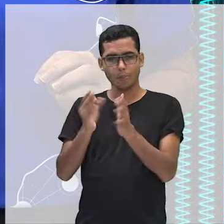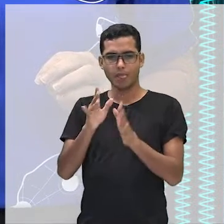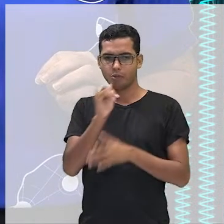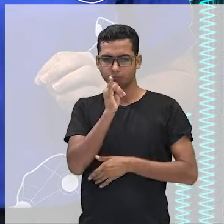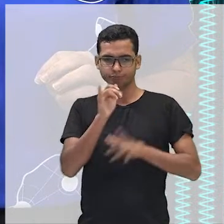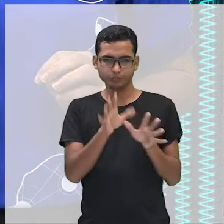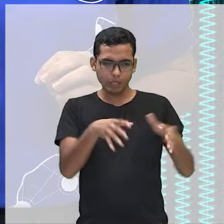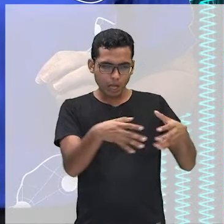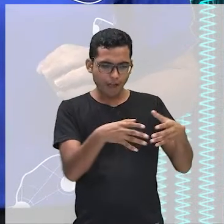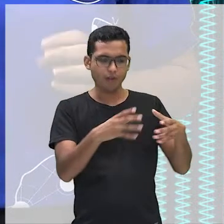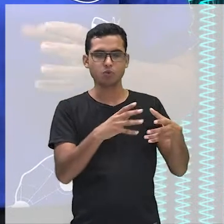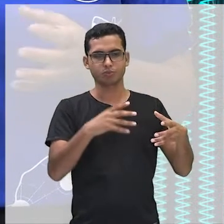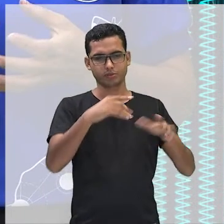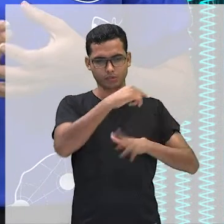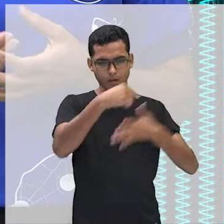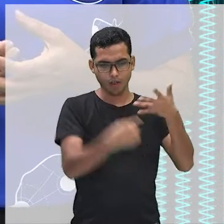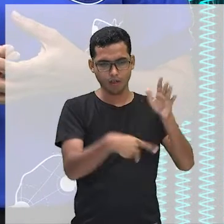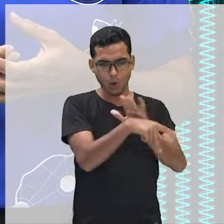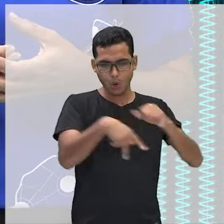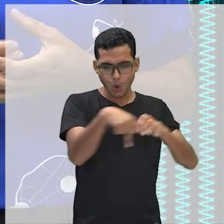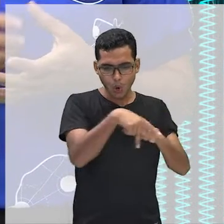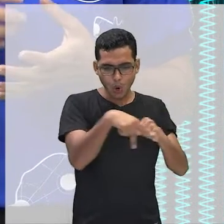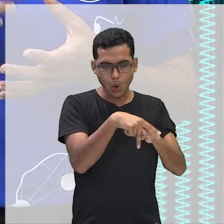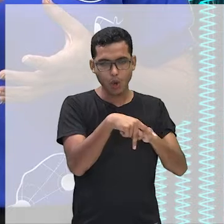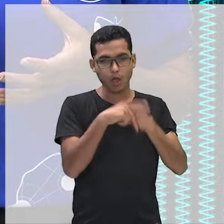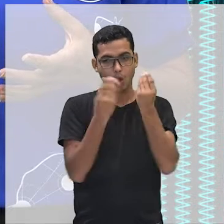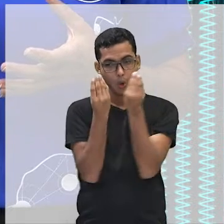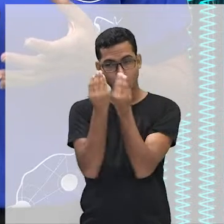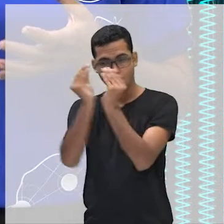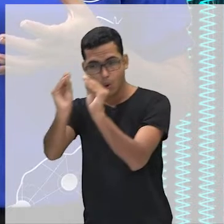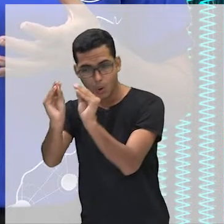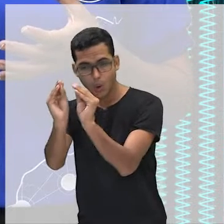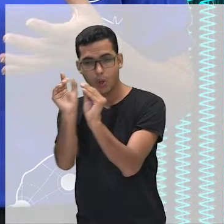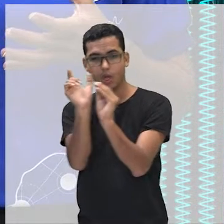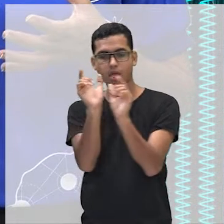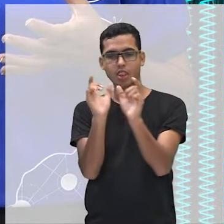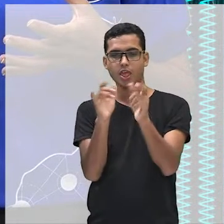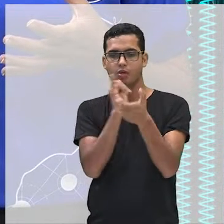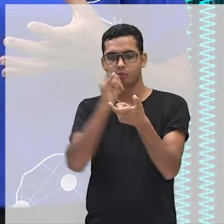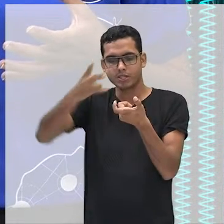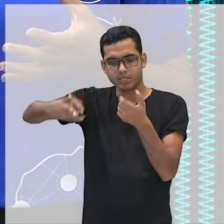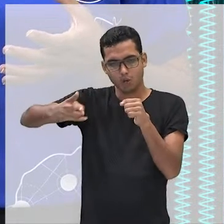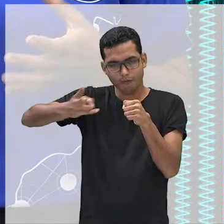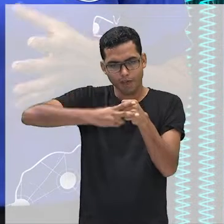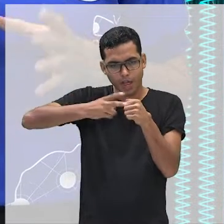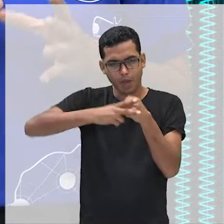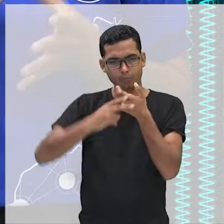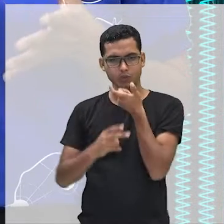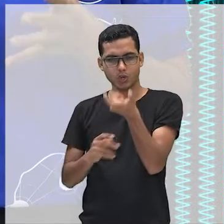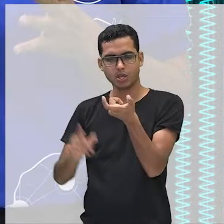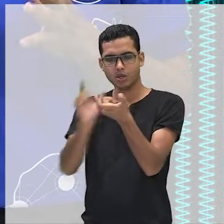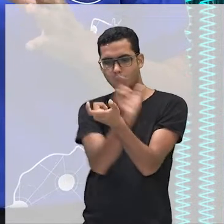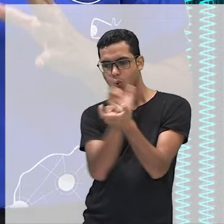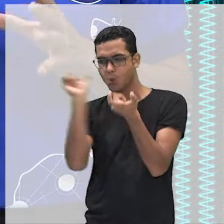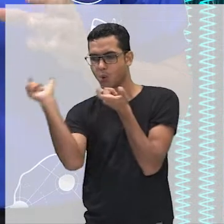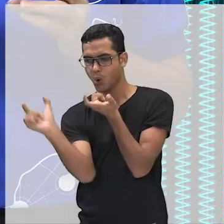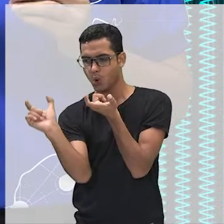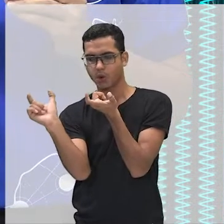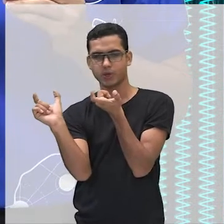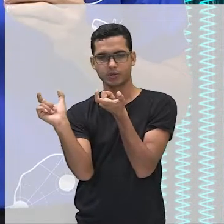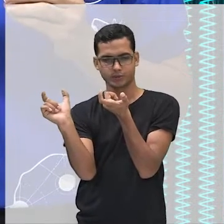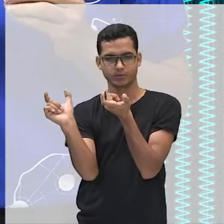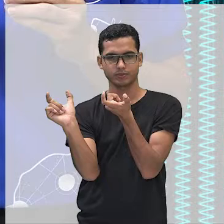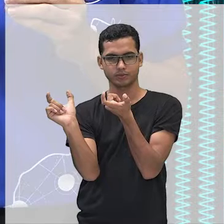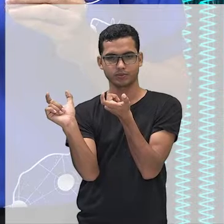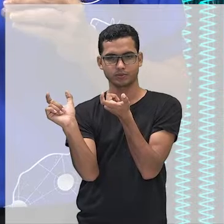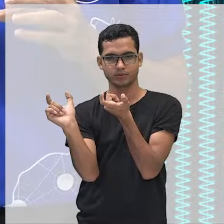onde? Após o verbo. Logo após o verbo. Então, a gente vai ver isso um pouquinho